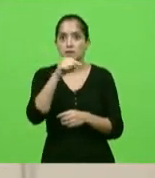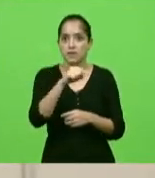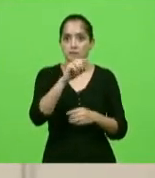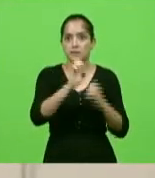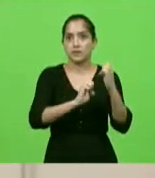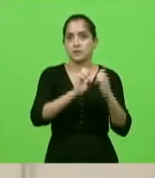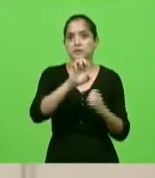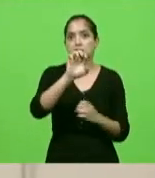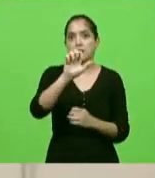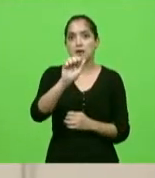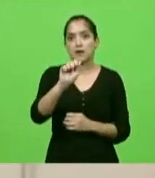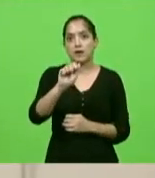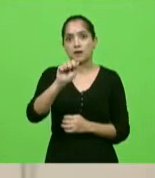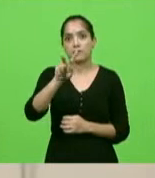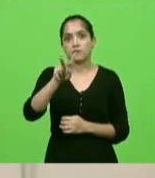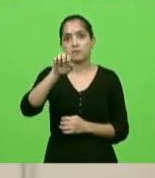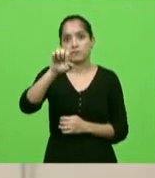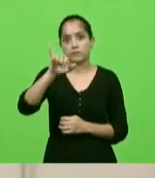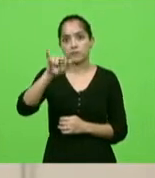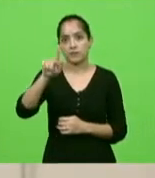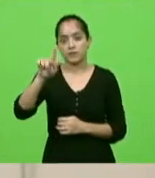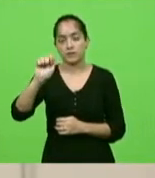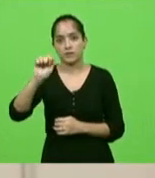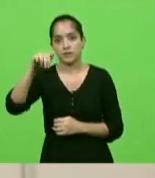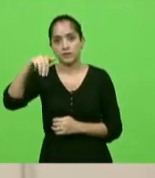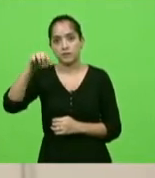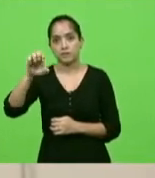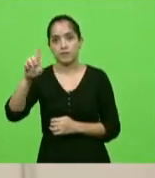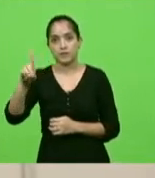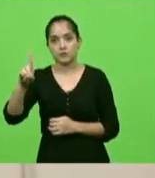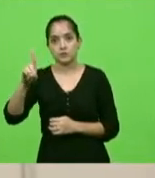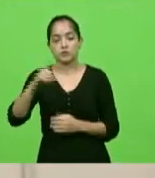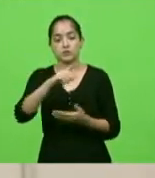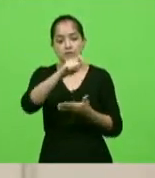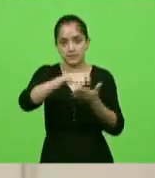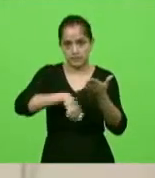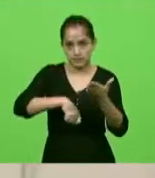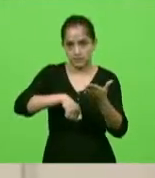Veigamed, conforme documento assinado digitalmente.